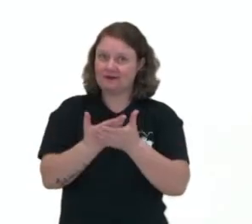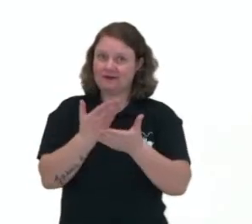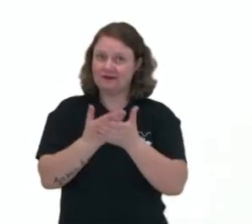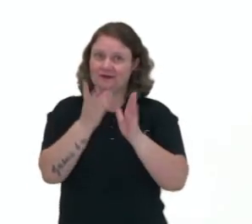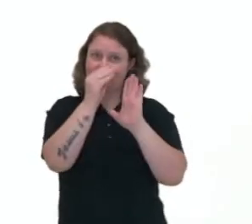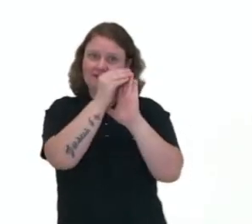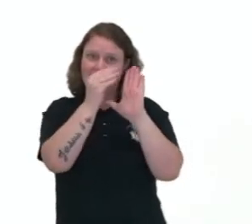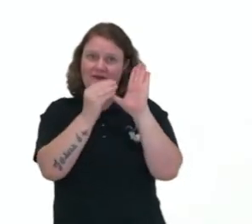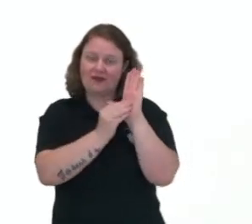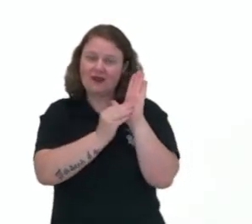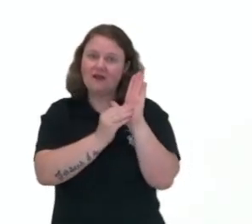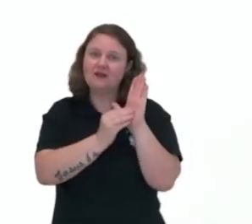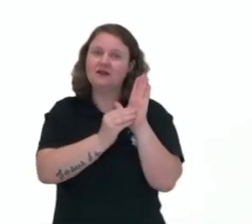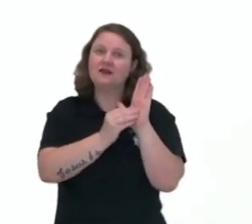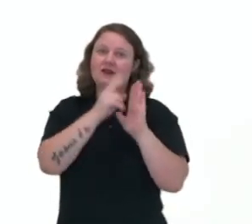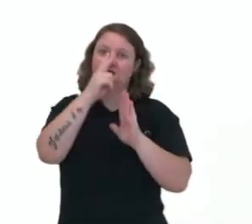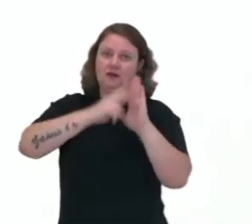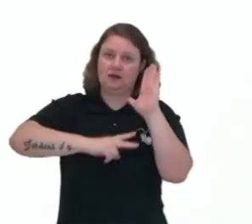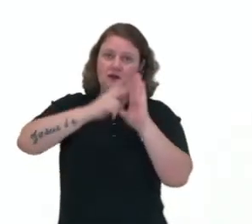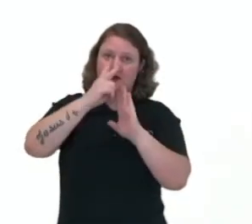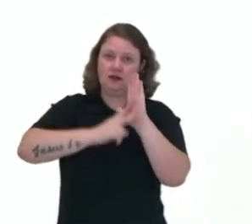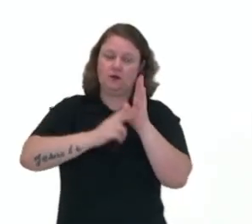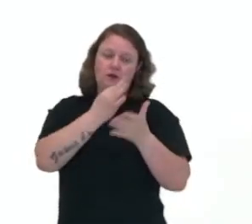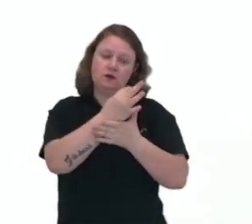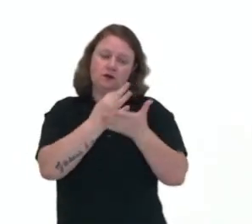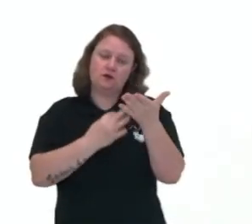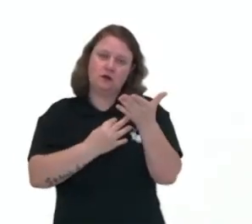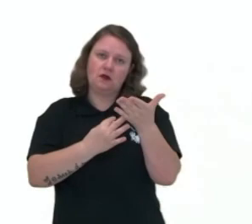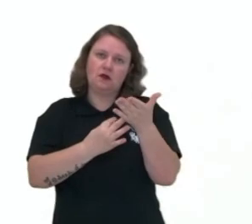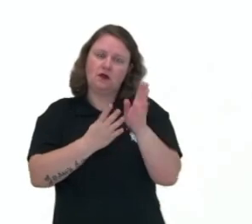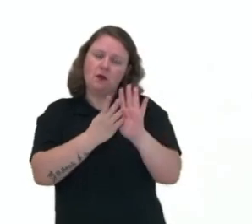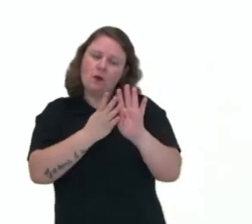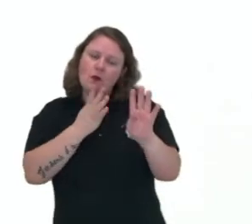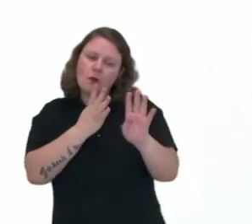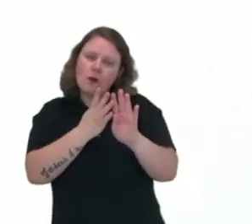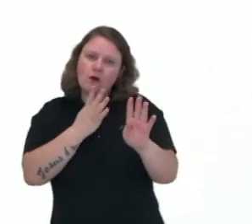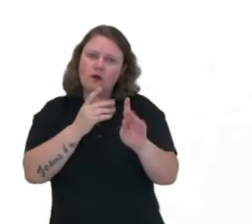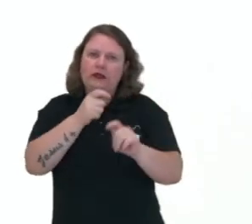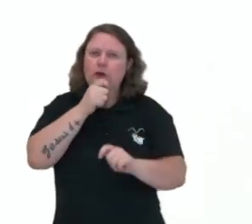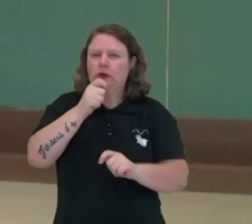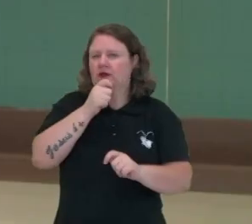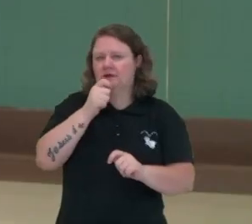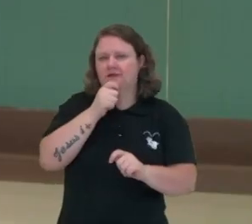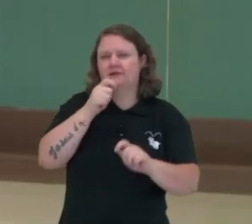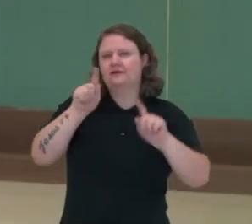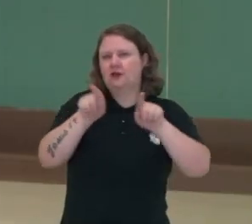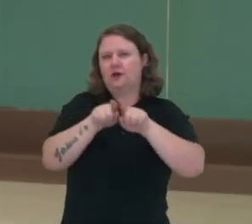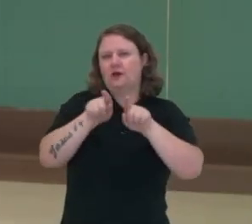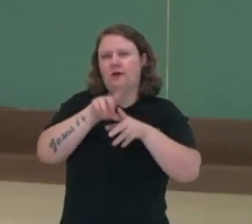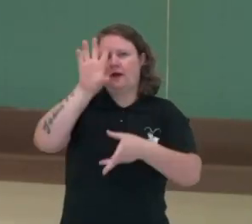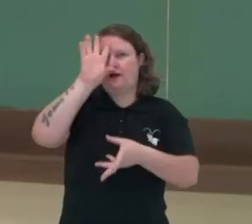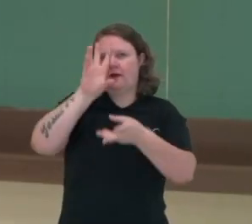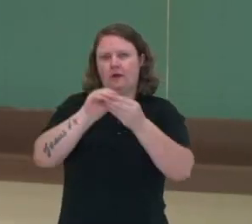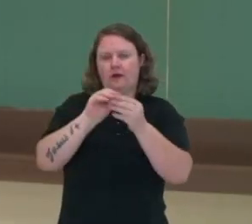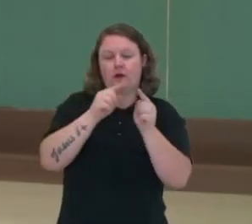nós fizemos, lemos trechos de uma reportagem, certo? E também compreendemos o que é período